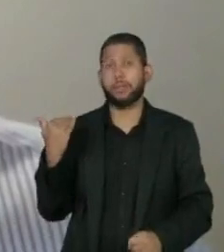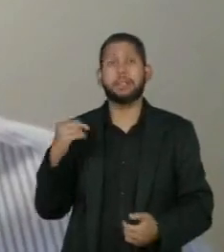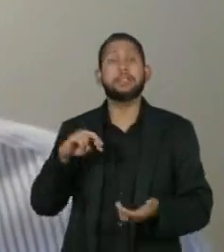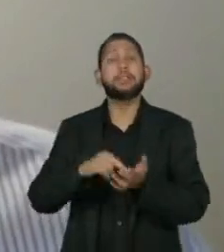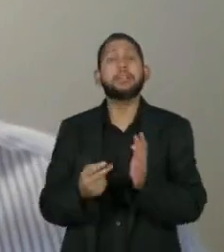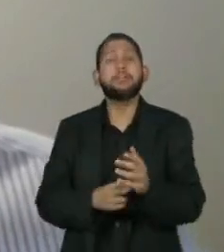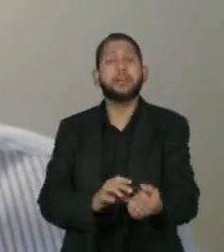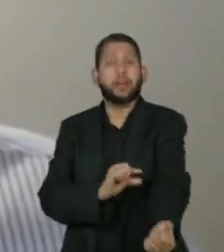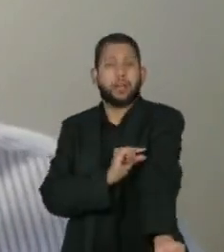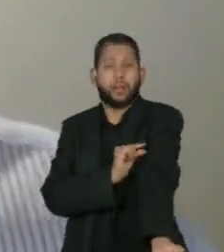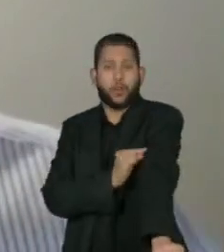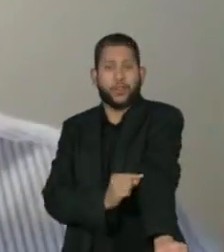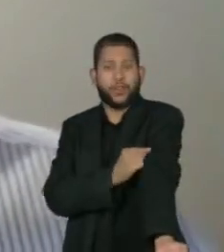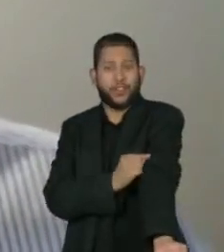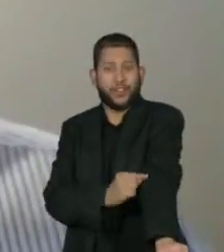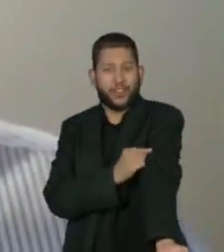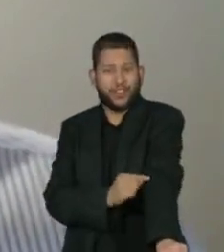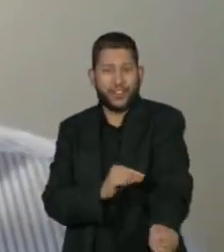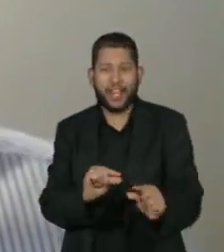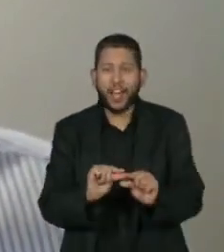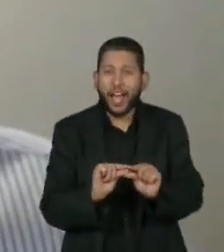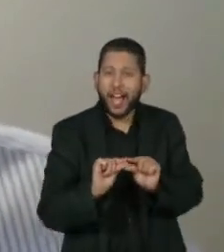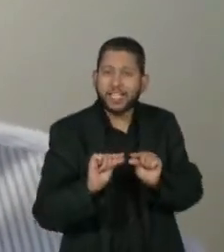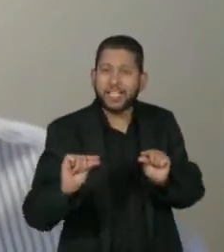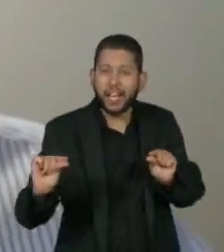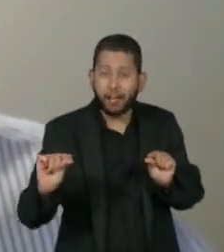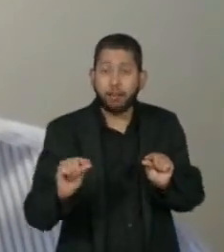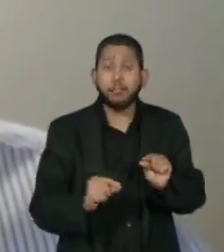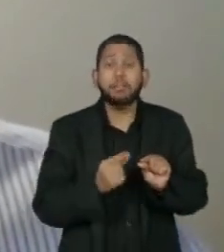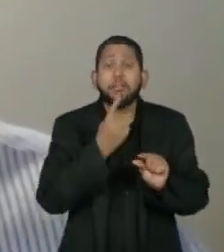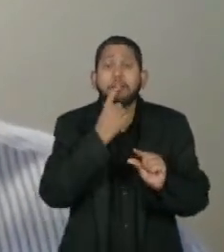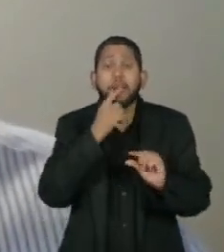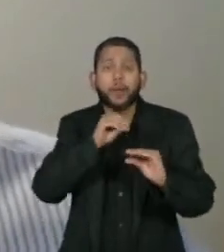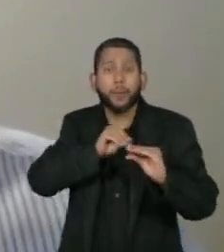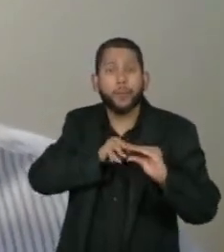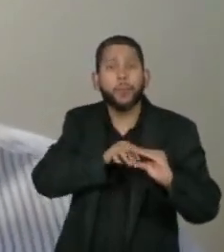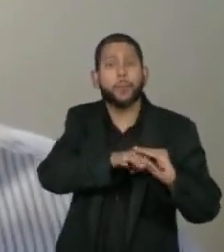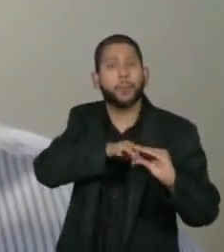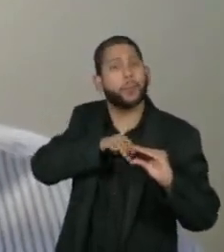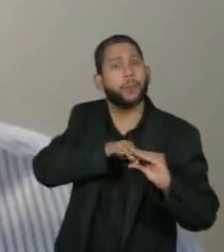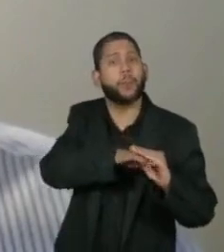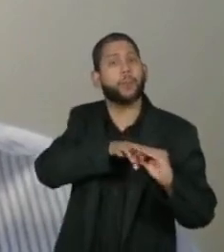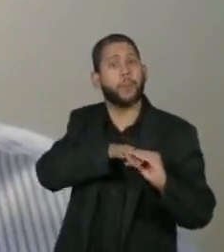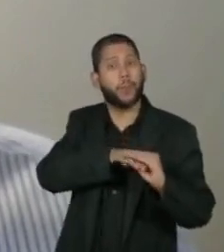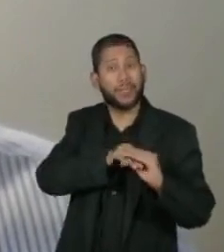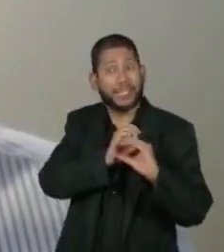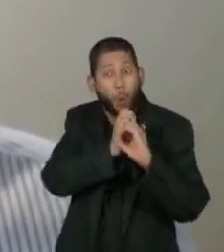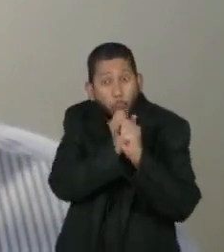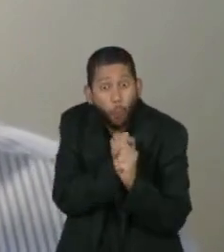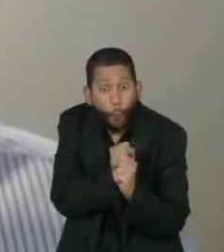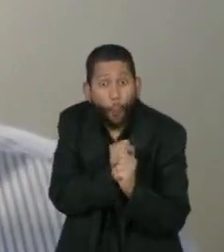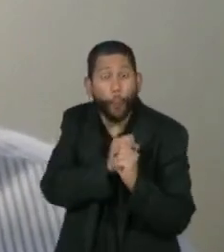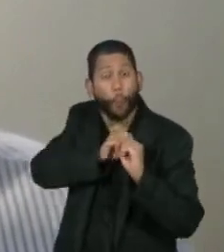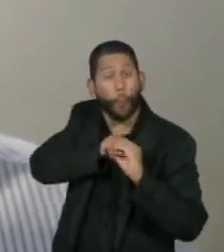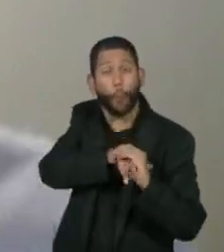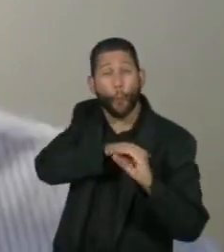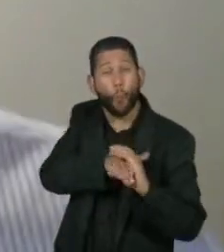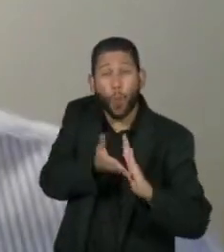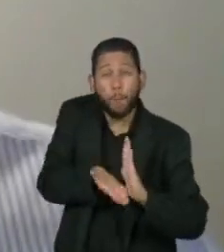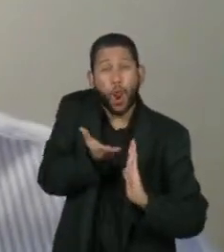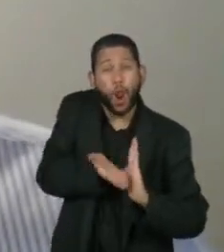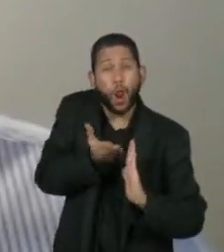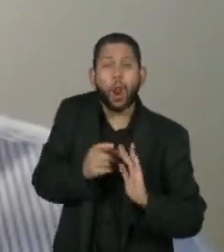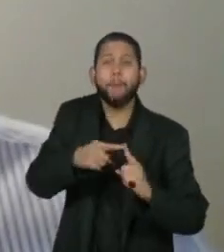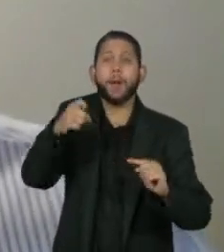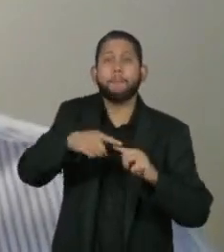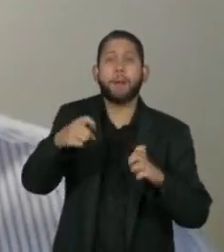das artérias, né? Então, todo o sistema que é irrigado, que recebe sangue dessas artérias, podem